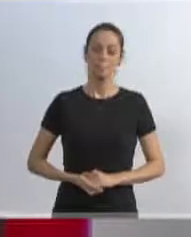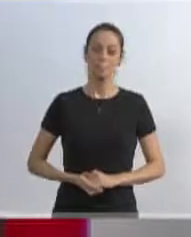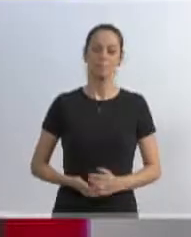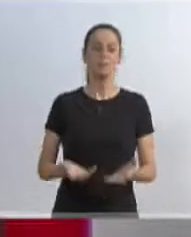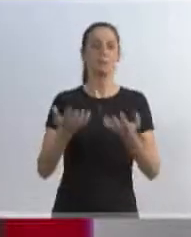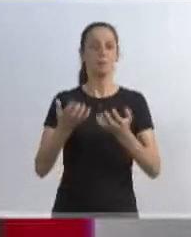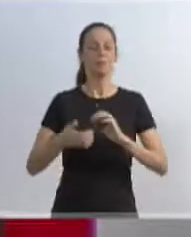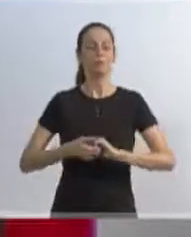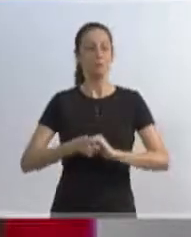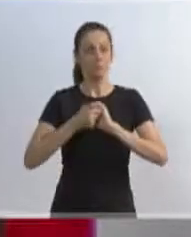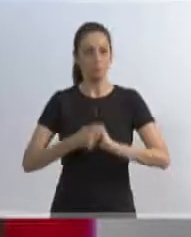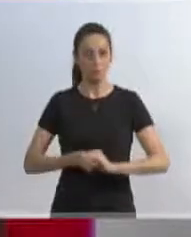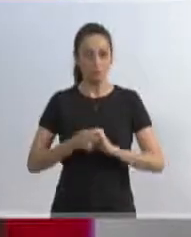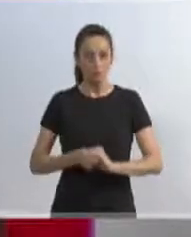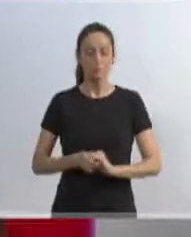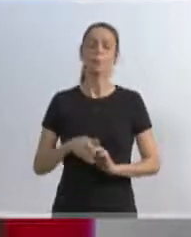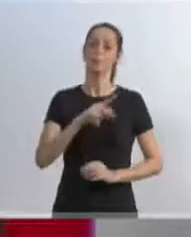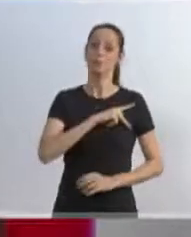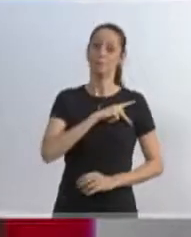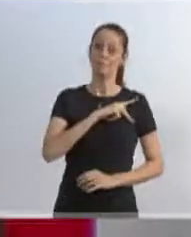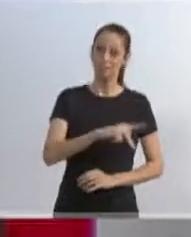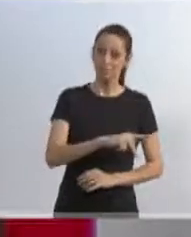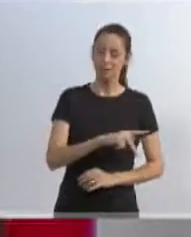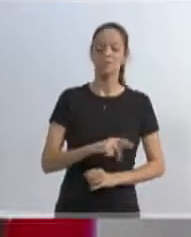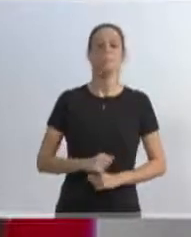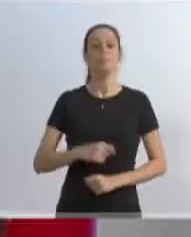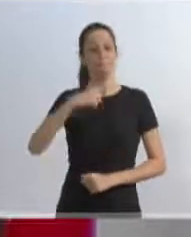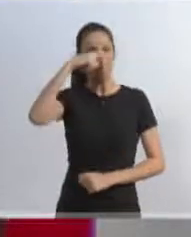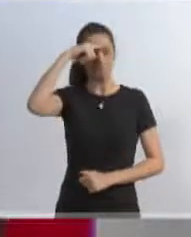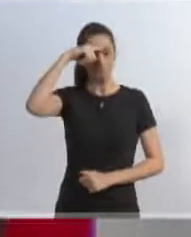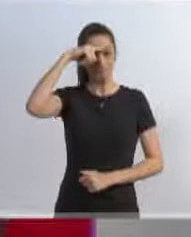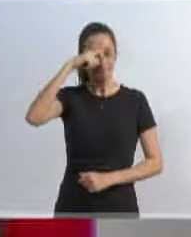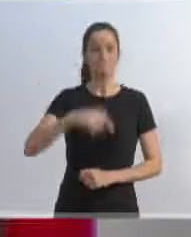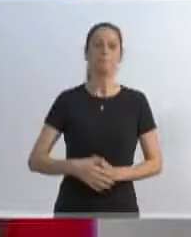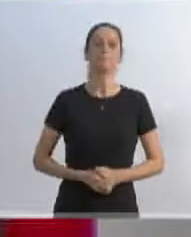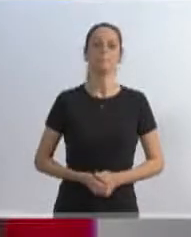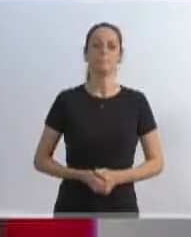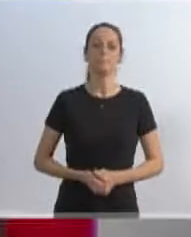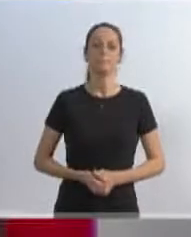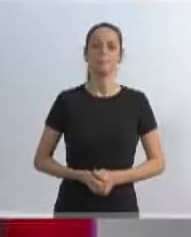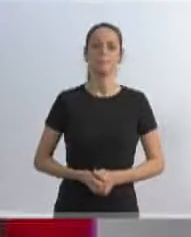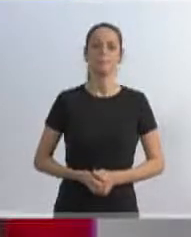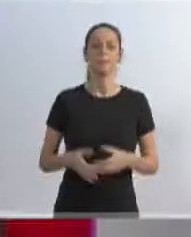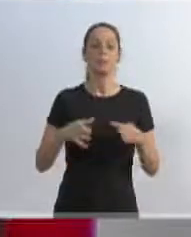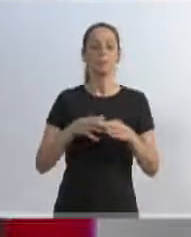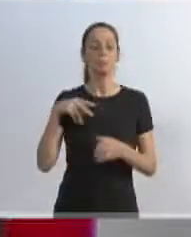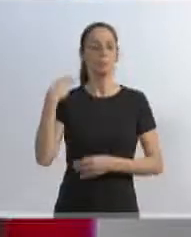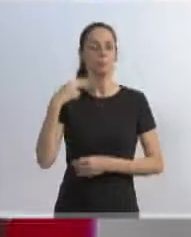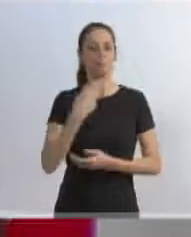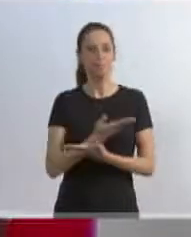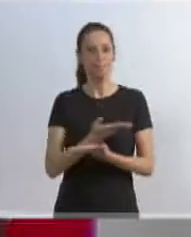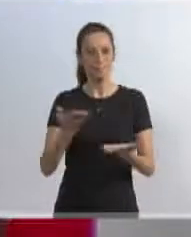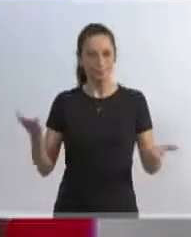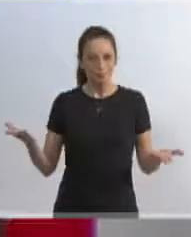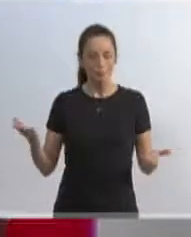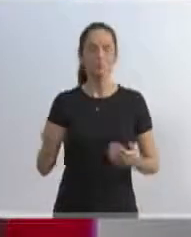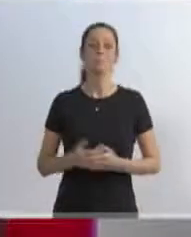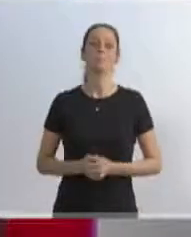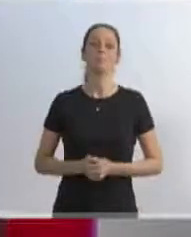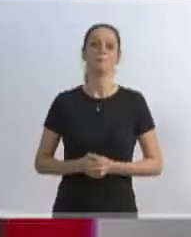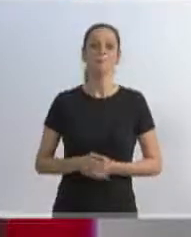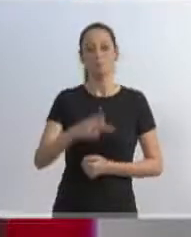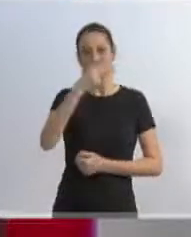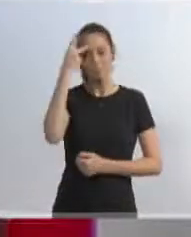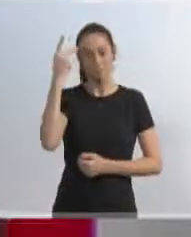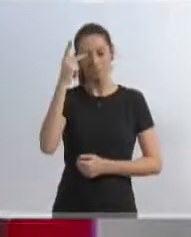Quero aqui cumprimentar o nosso presidente, nobre vereador Marcos da Rosa, senhores vereadores, que assistem esse plenário, que